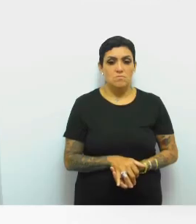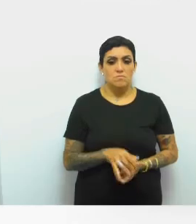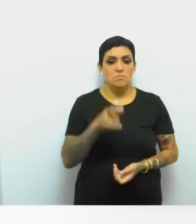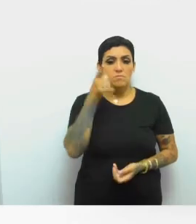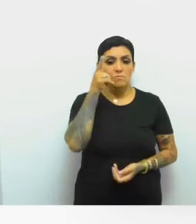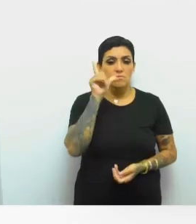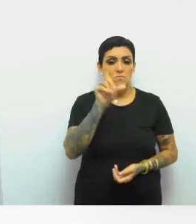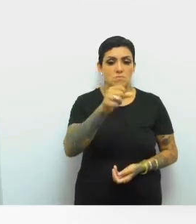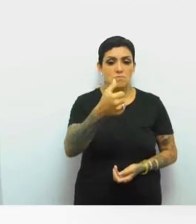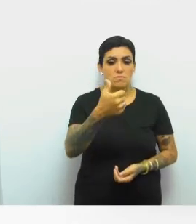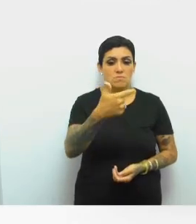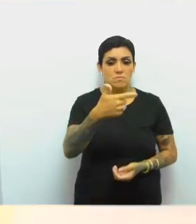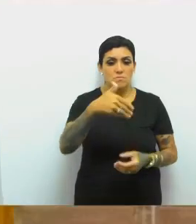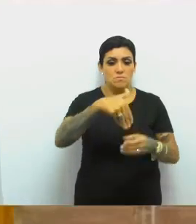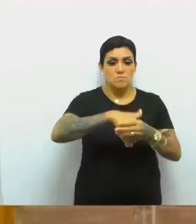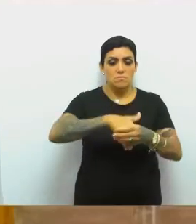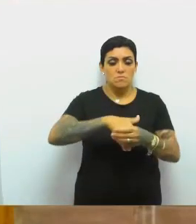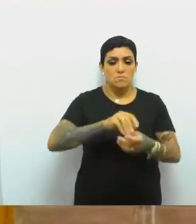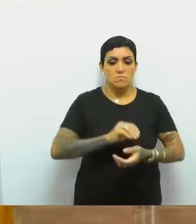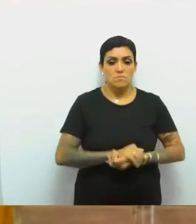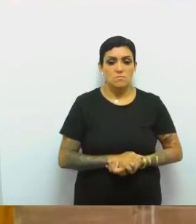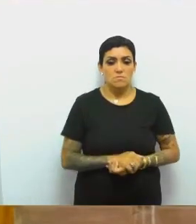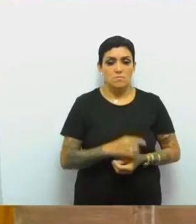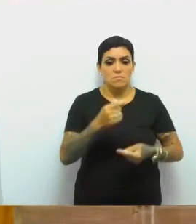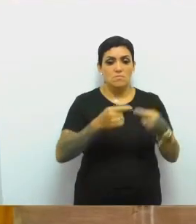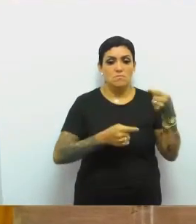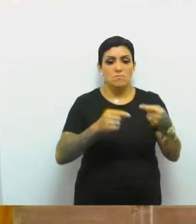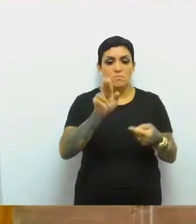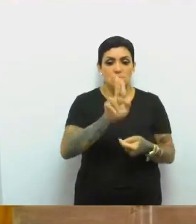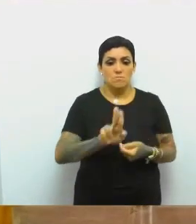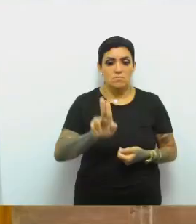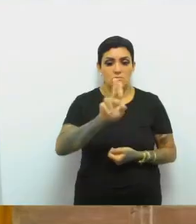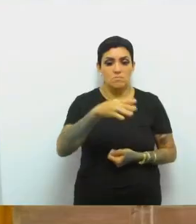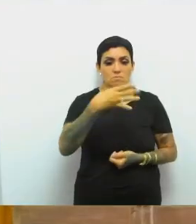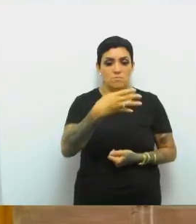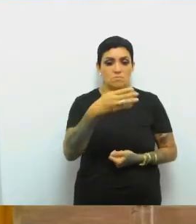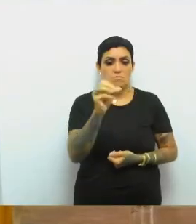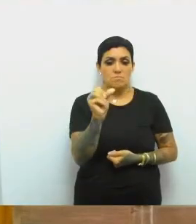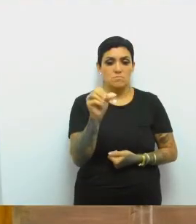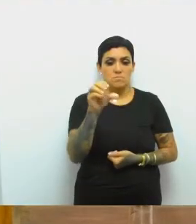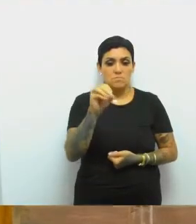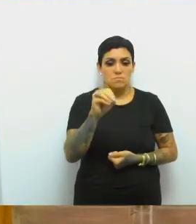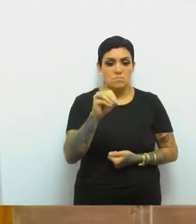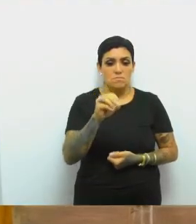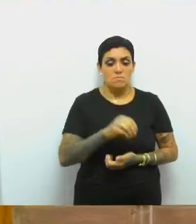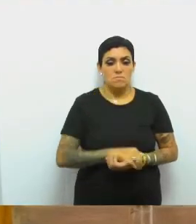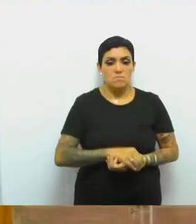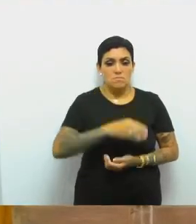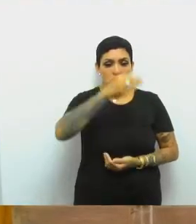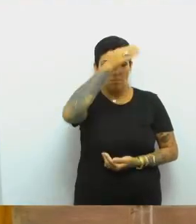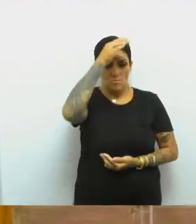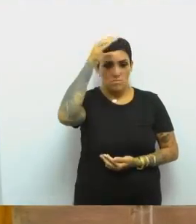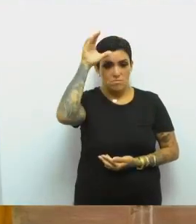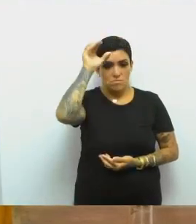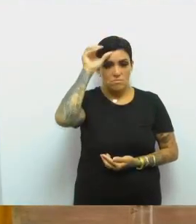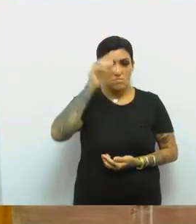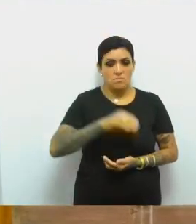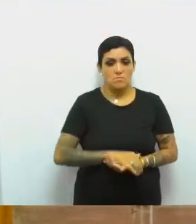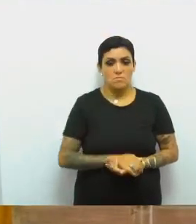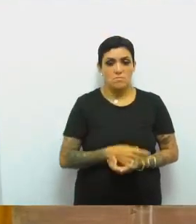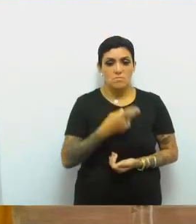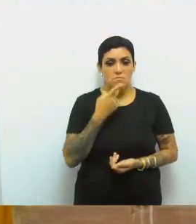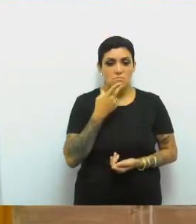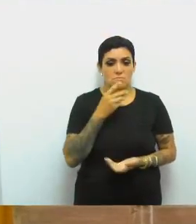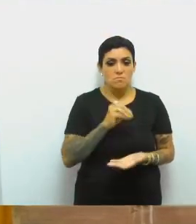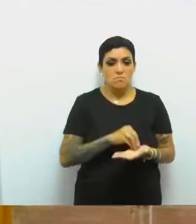Aprovado por 12 votos. Em discussão única, o requerimento 460 do vereador Charles Neves, solicitando à mesa diretora que seja justificado sua ausência,